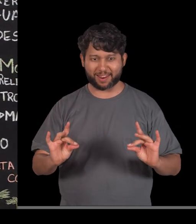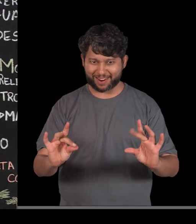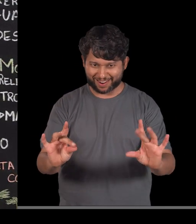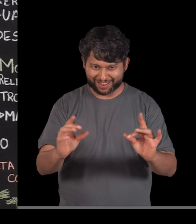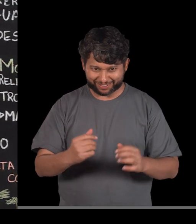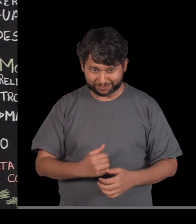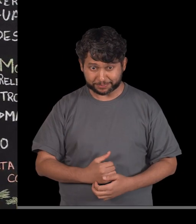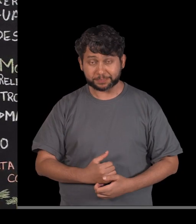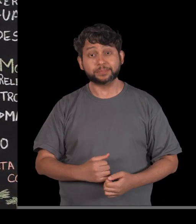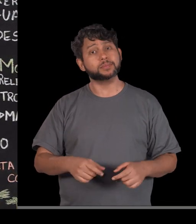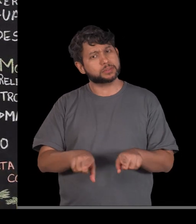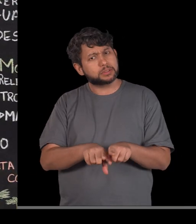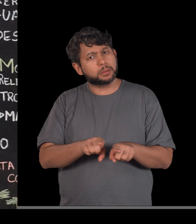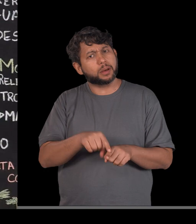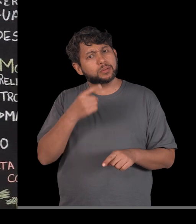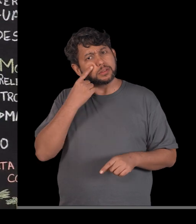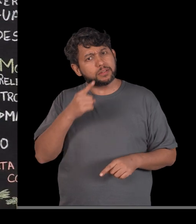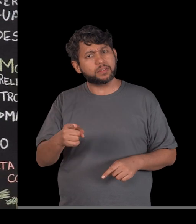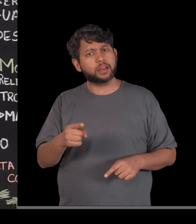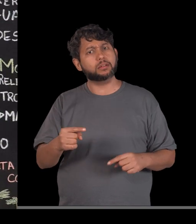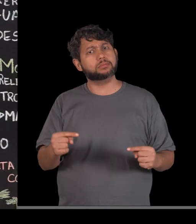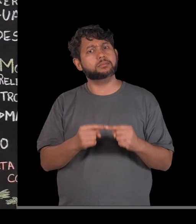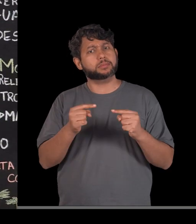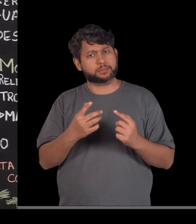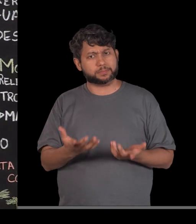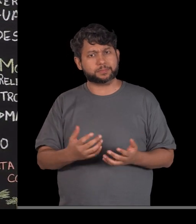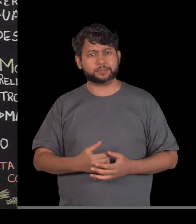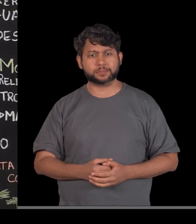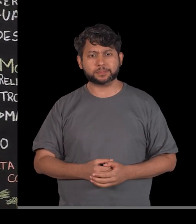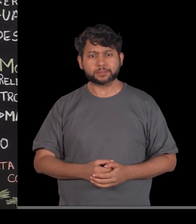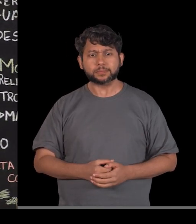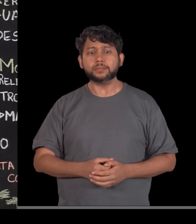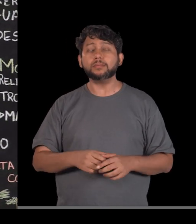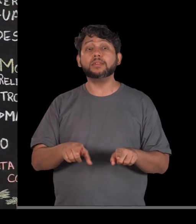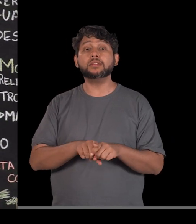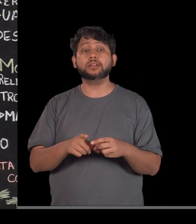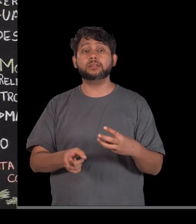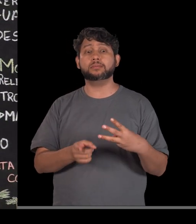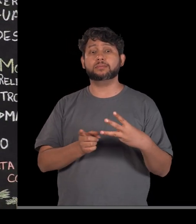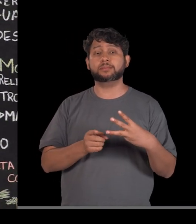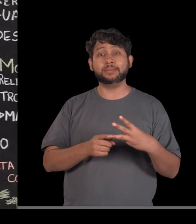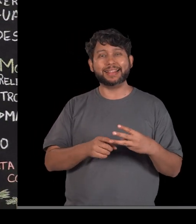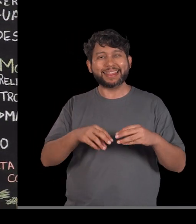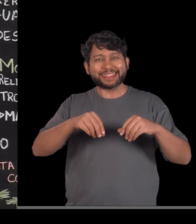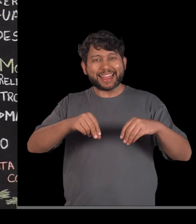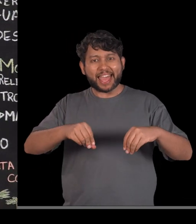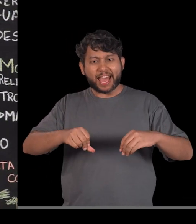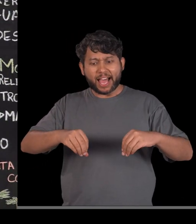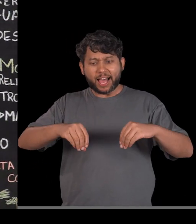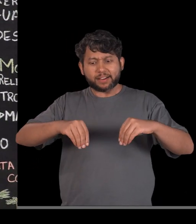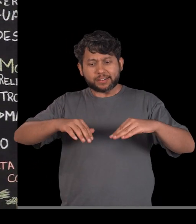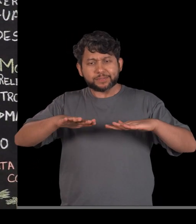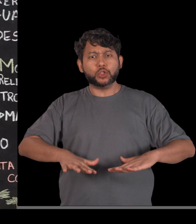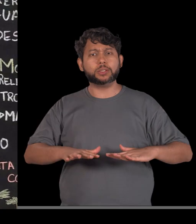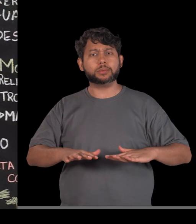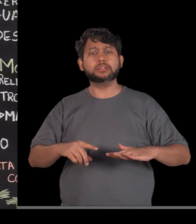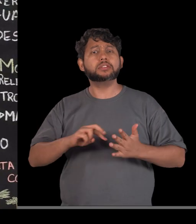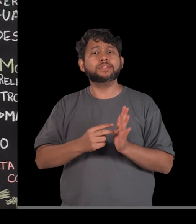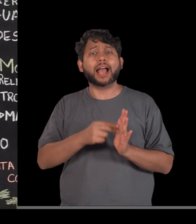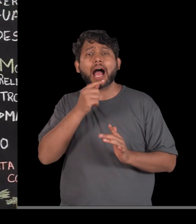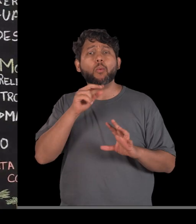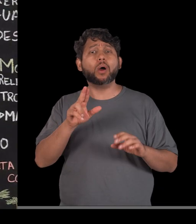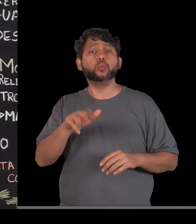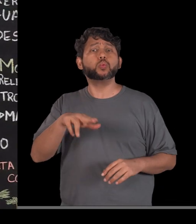região, então também apresentam uma certa resistência à água. Além disso, a mata de terra firme, que é aquela que nunca